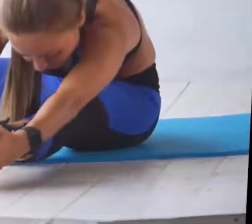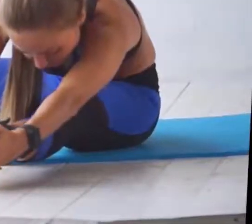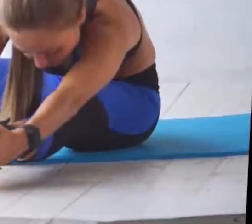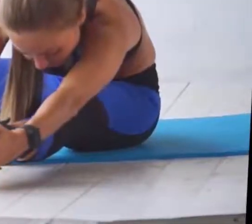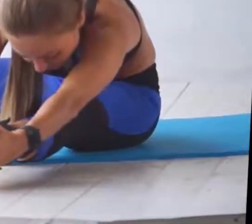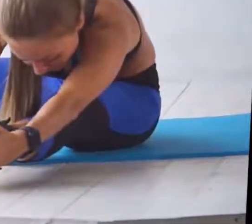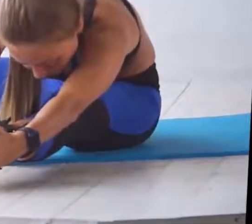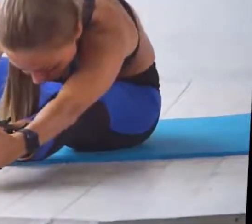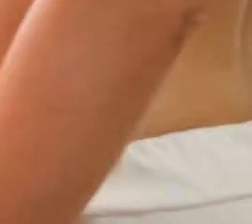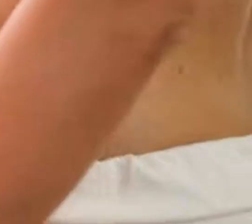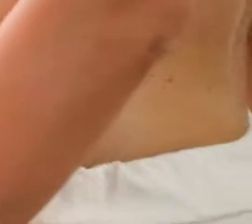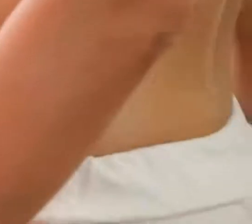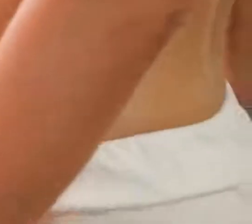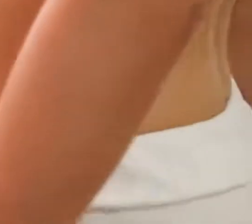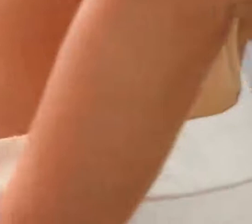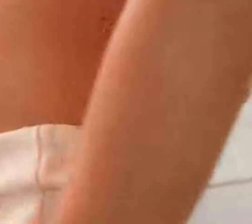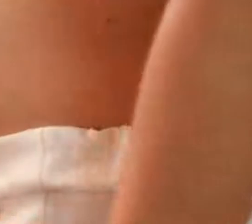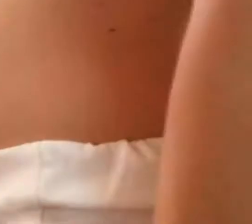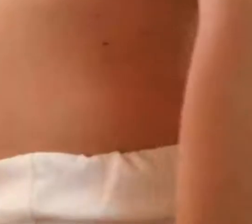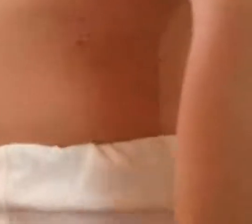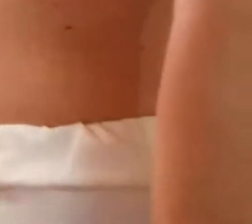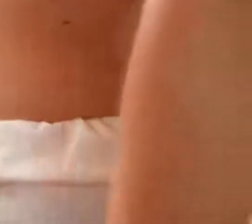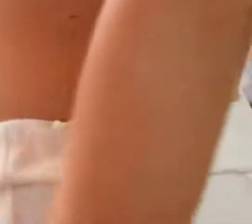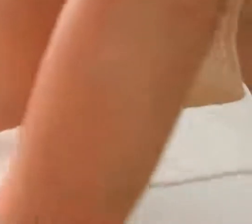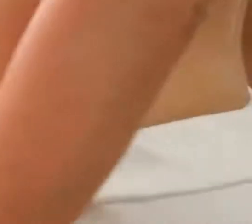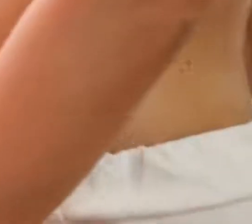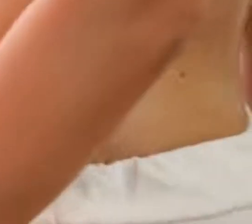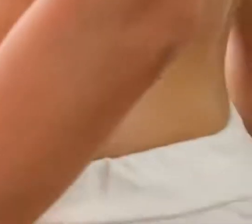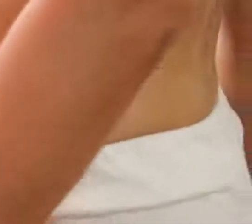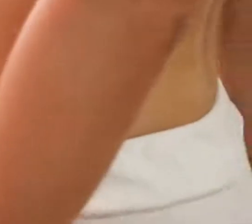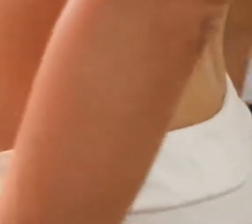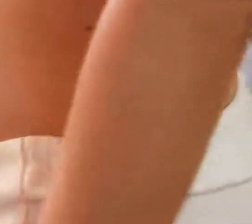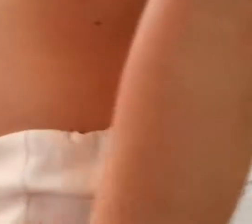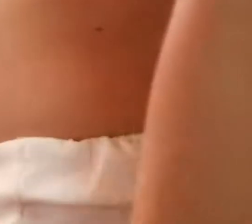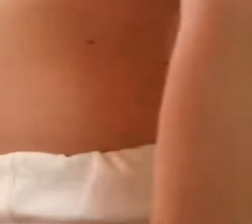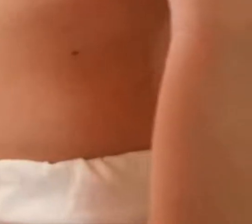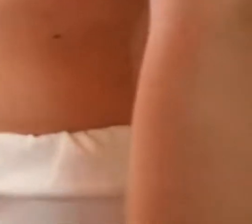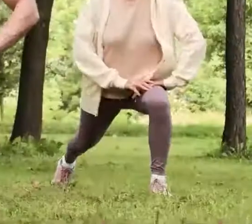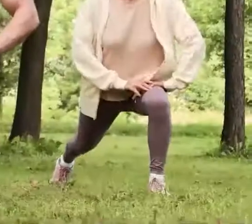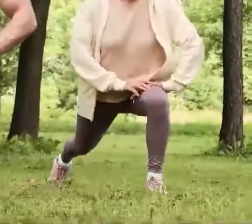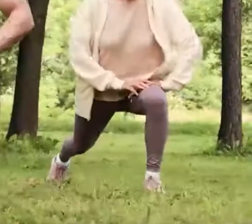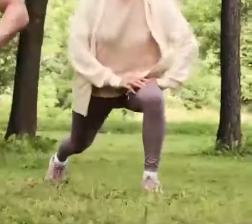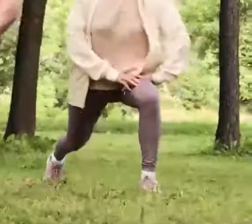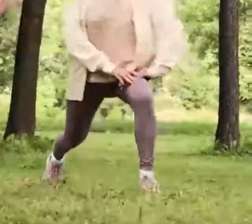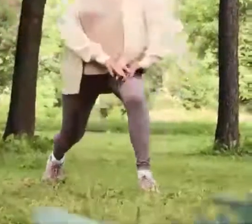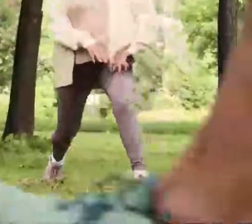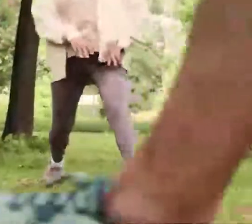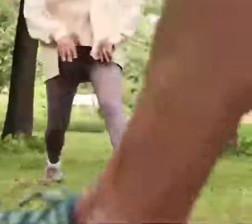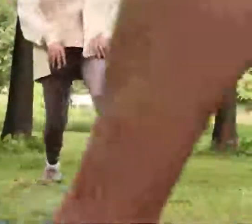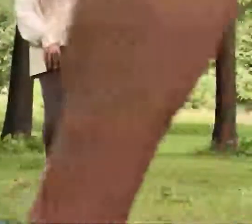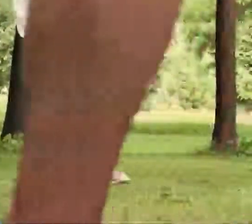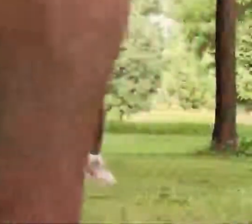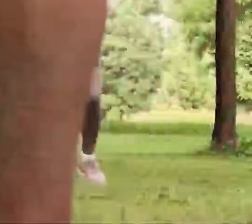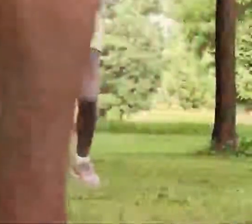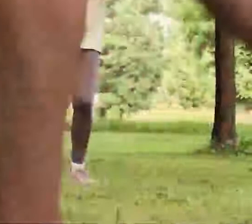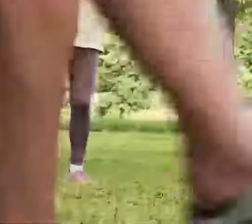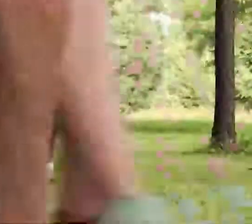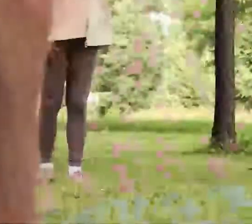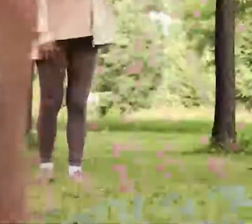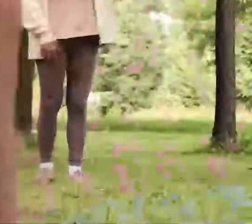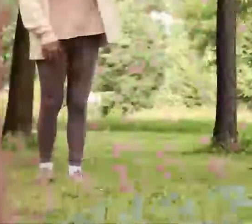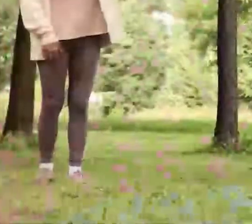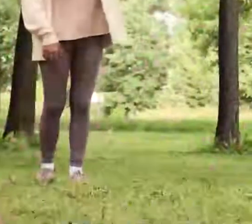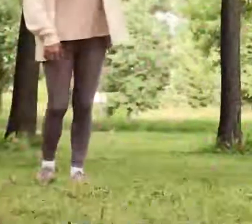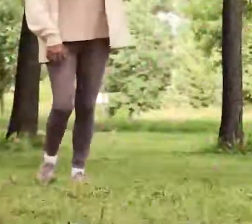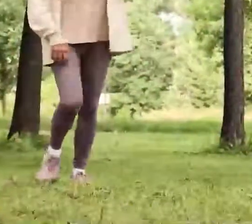independente da condição física. Gestantes, por exemplo, podem e devem se exercitar. Pessoas com doenças crônicas, idosos,